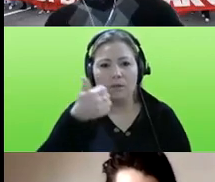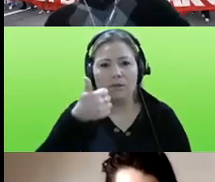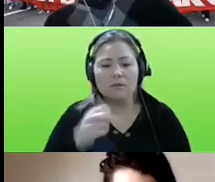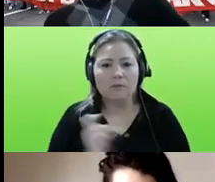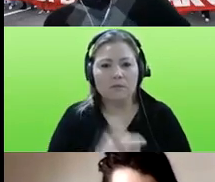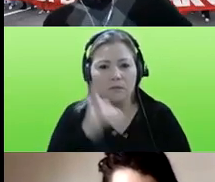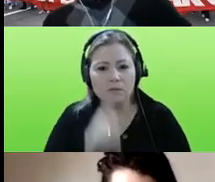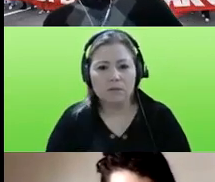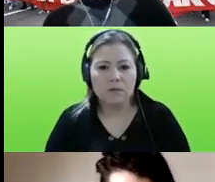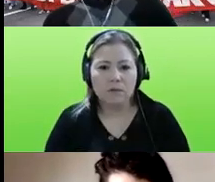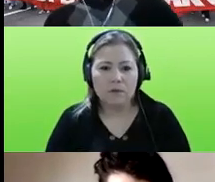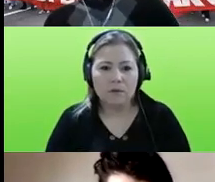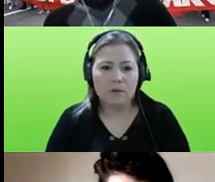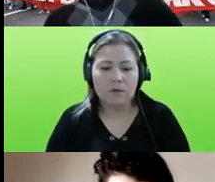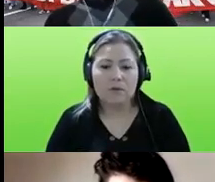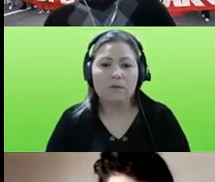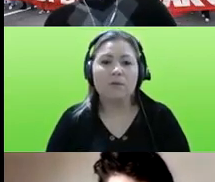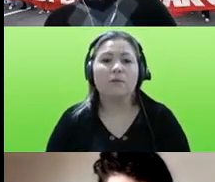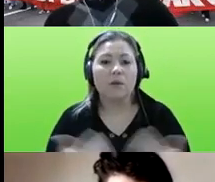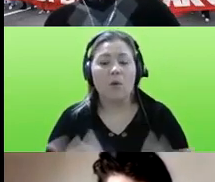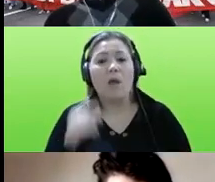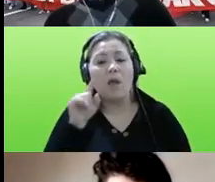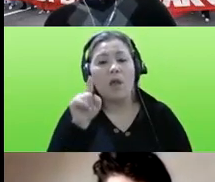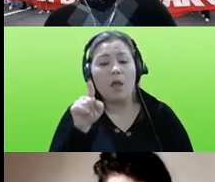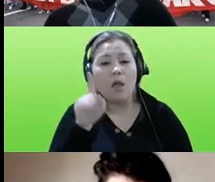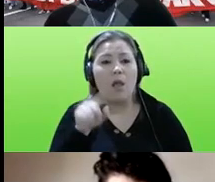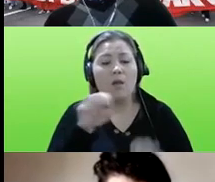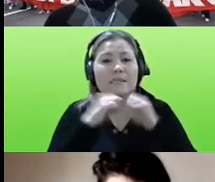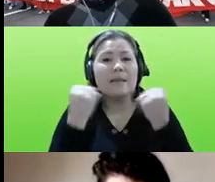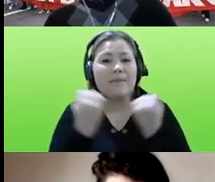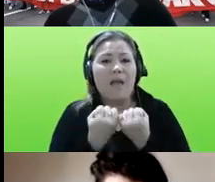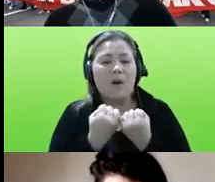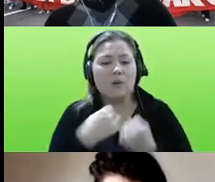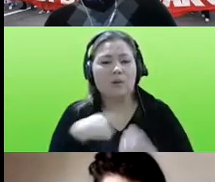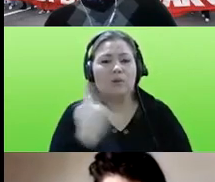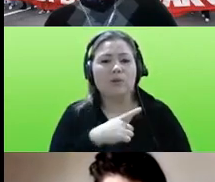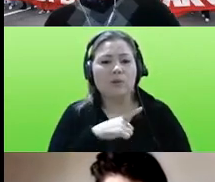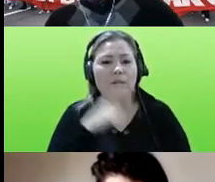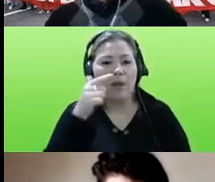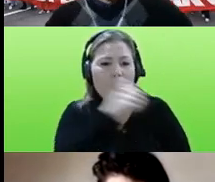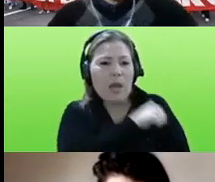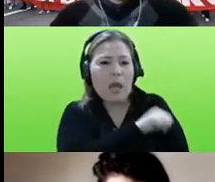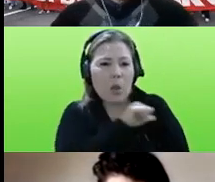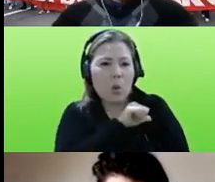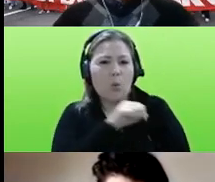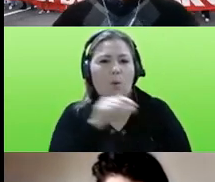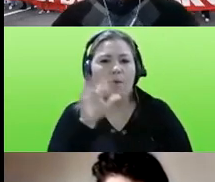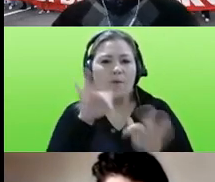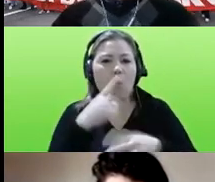Tá. Então, isso aqui foi um seminário que tivemos no Rio de Janeiro, no final do ano